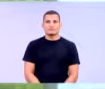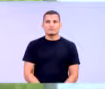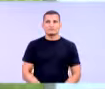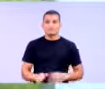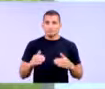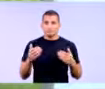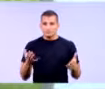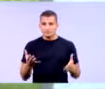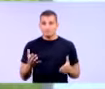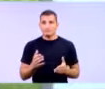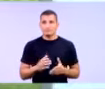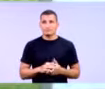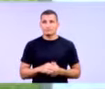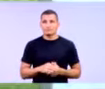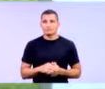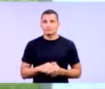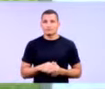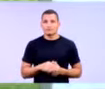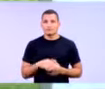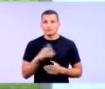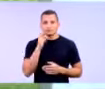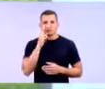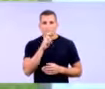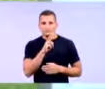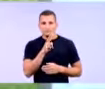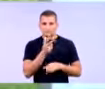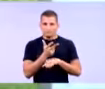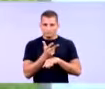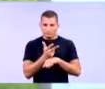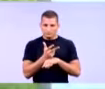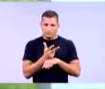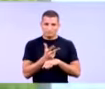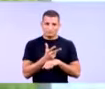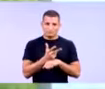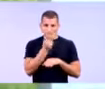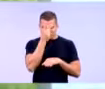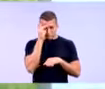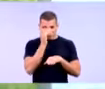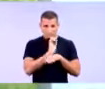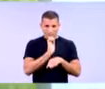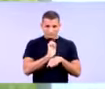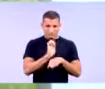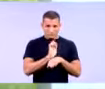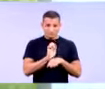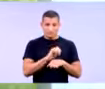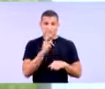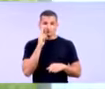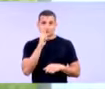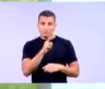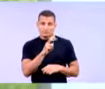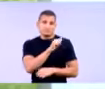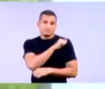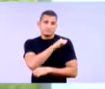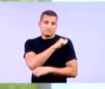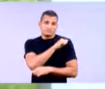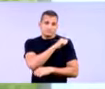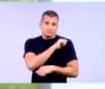Então, nessa visualização, né, na fala dos estagiários, vocês puderam ver que os alunos,